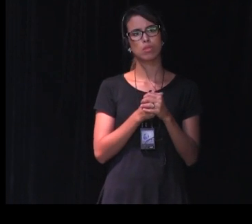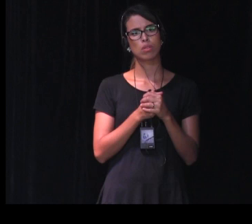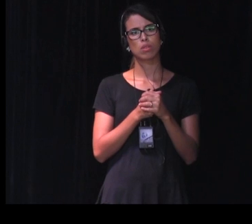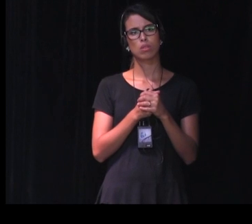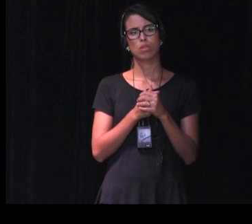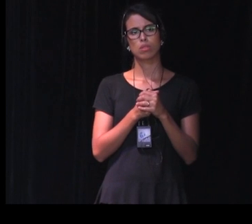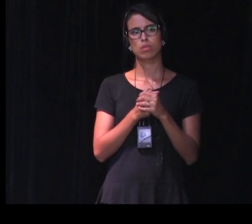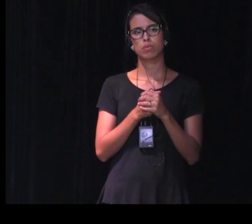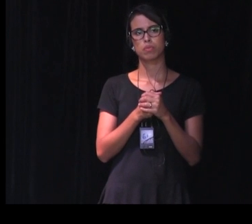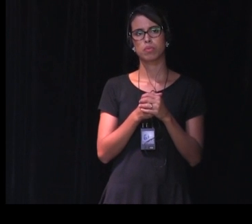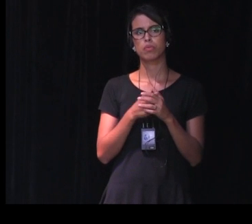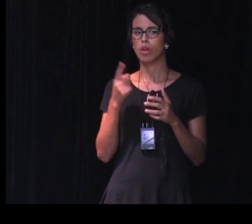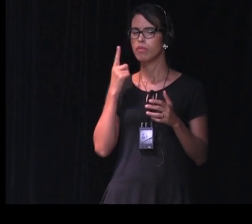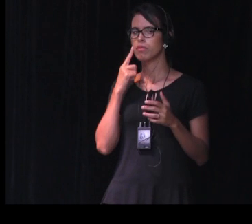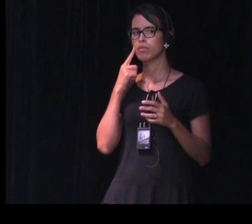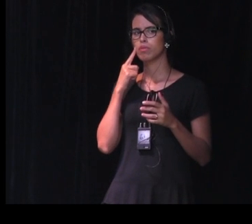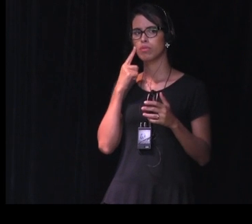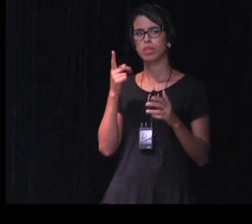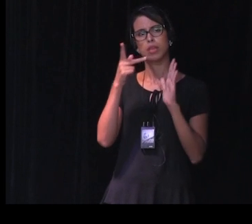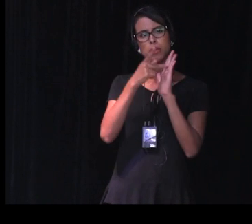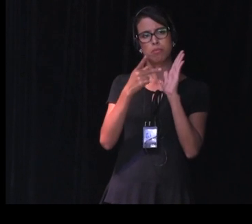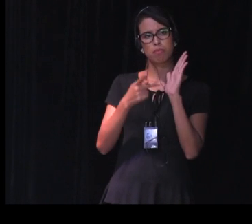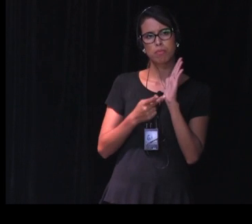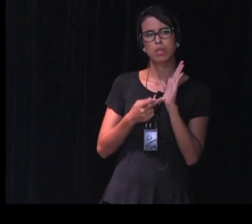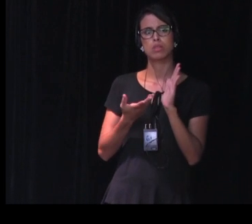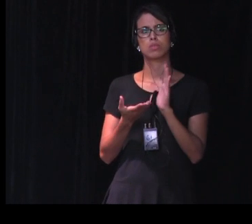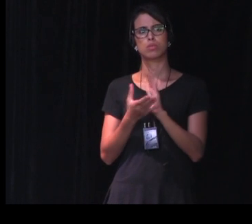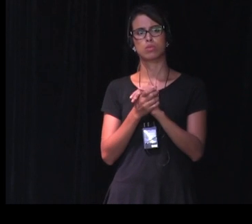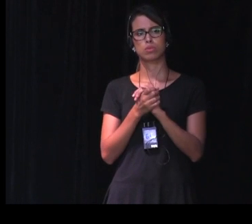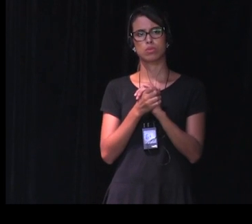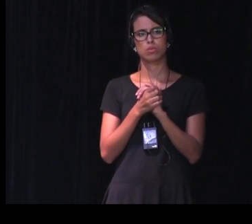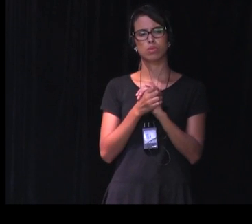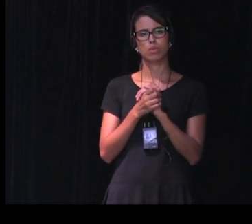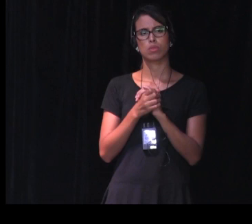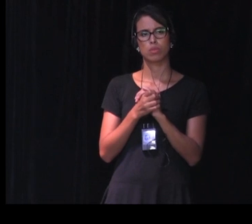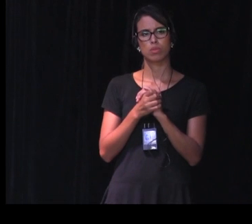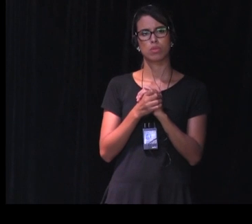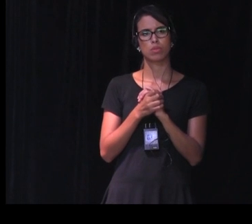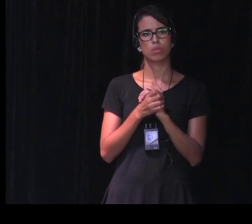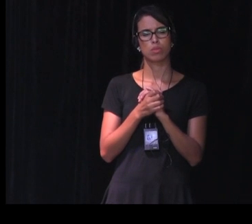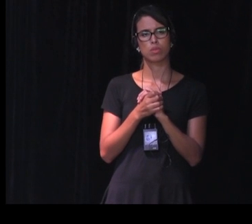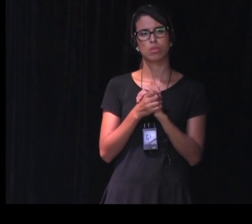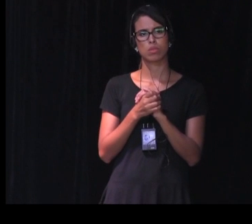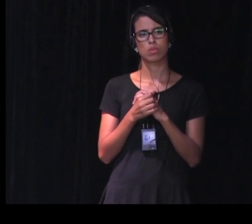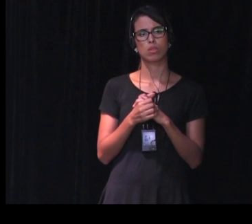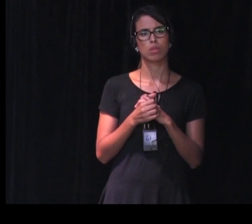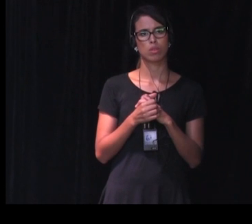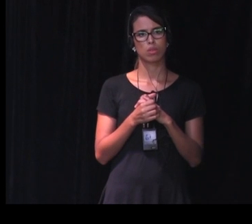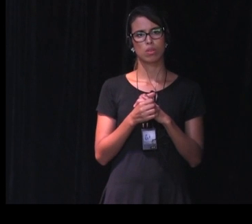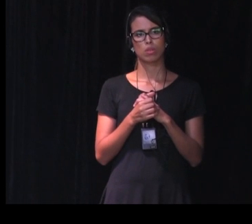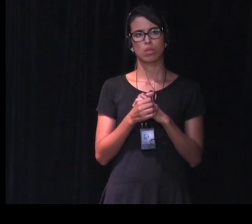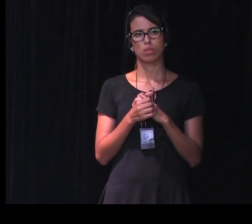aqui. Foi feito com as pranchetas, vocês veem planos com anotações.